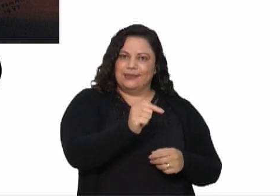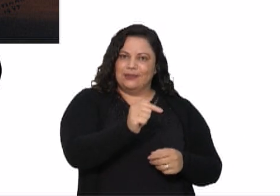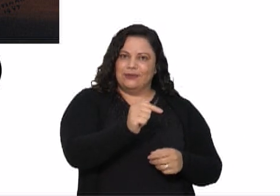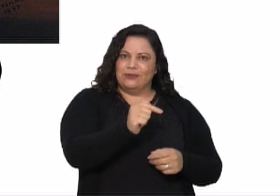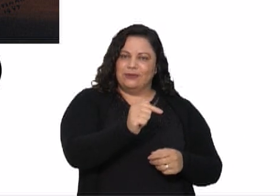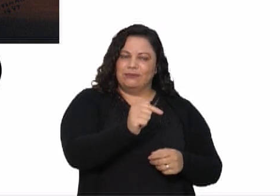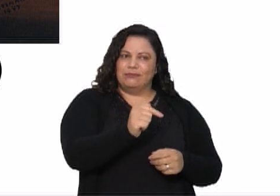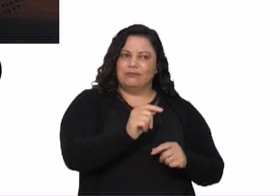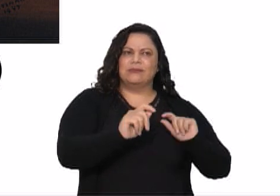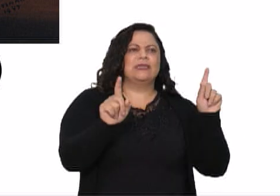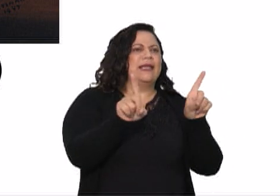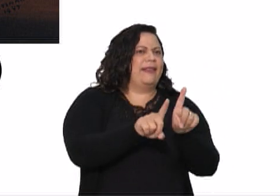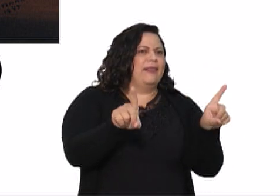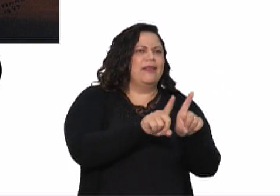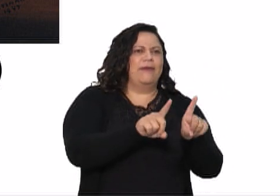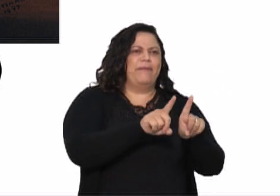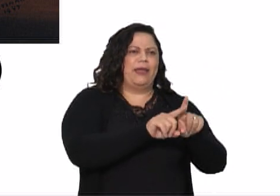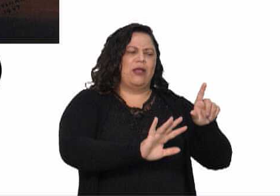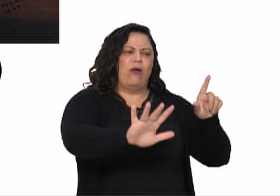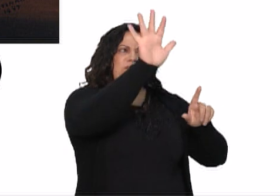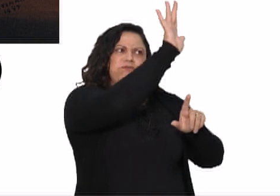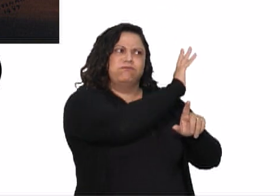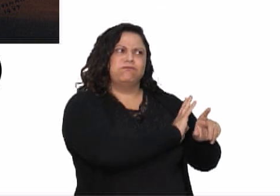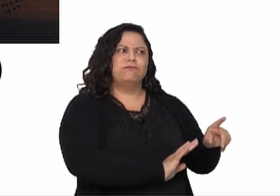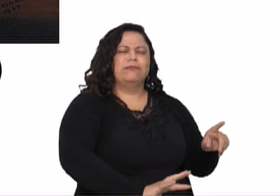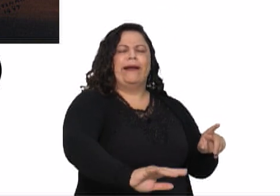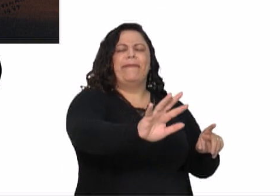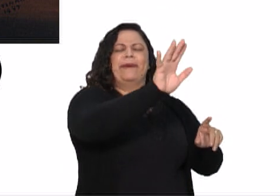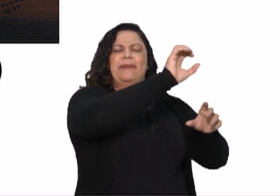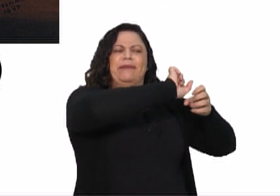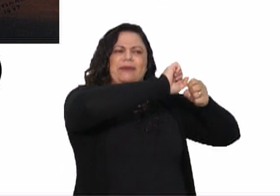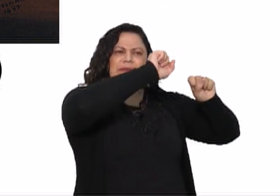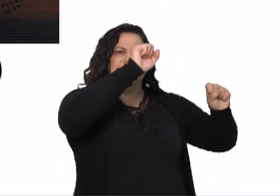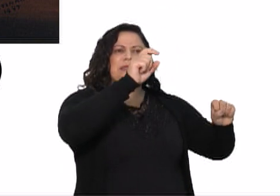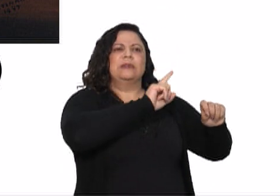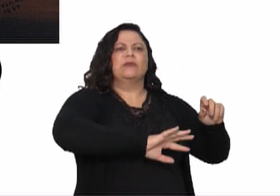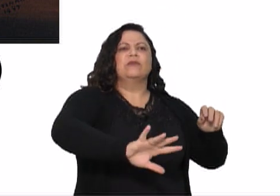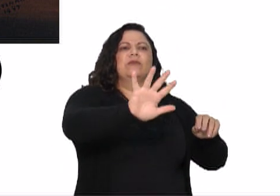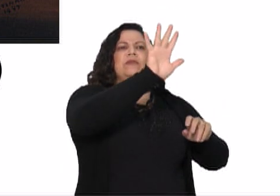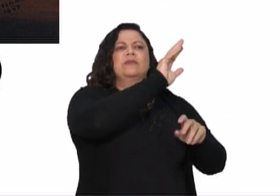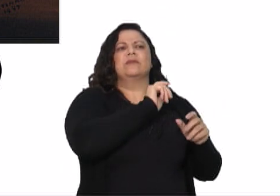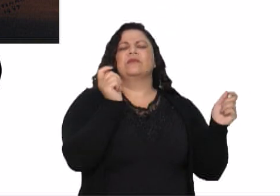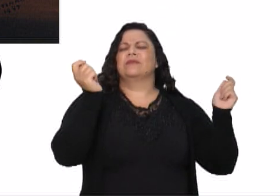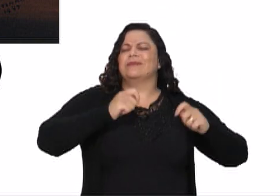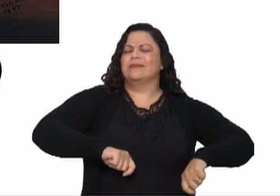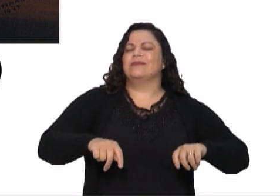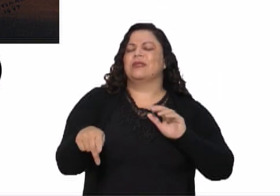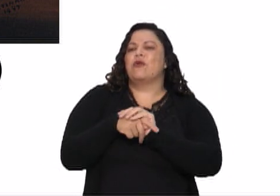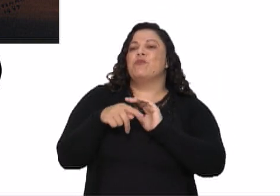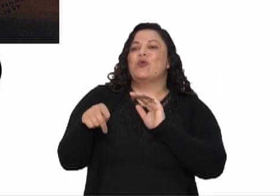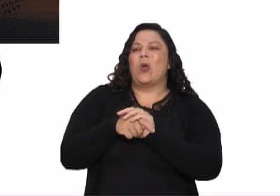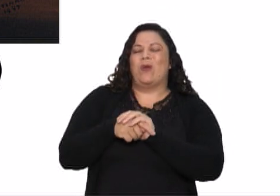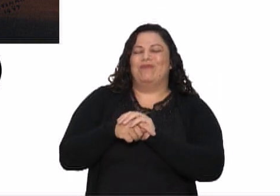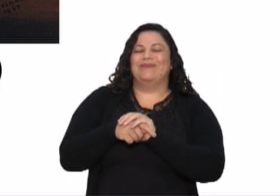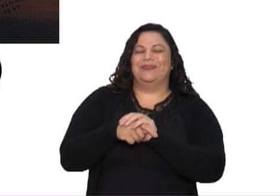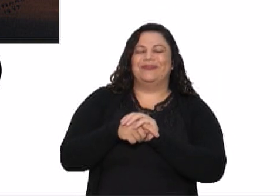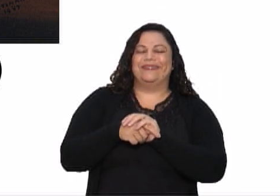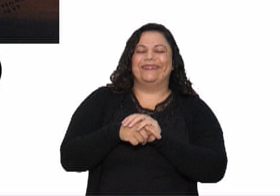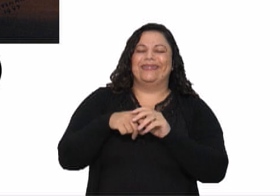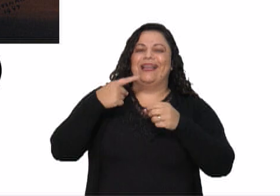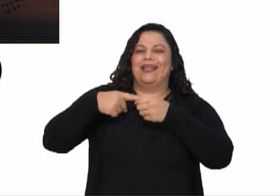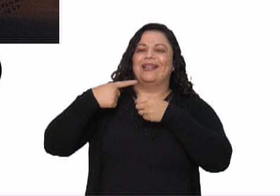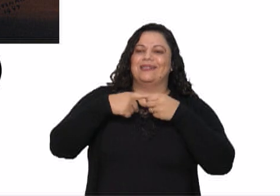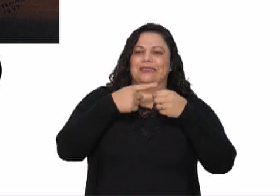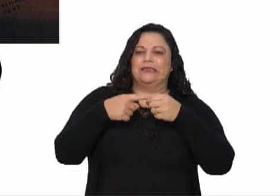infância, de amizade de infância e tipos populares em Brodowski, sua cidade natal. Então, galerinha, o que o